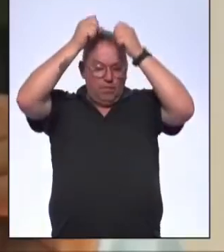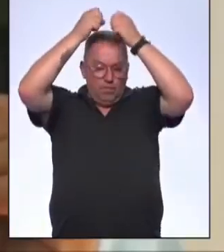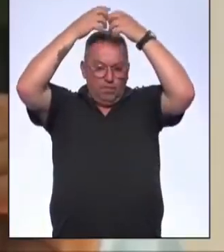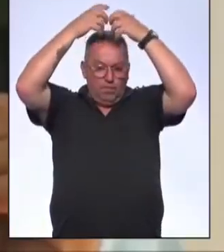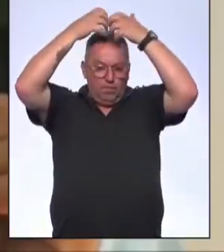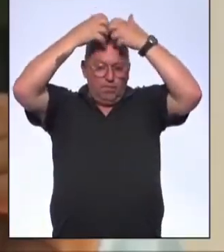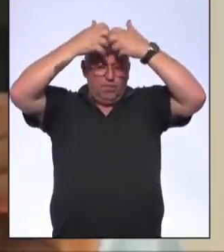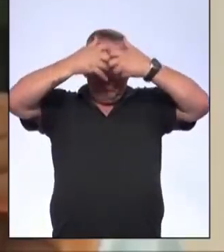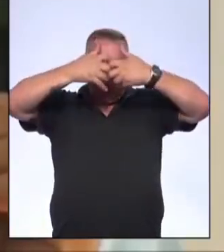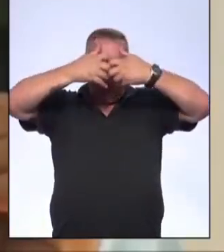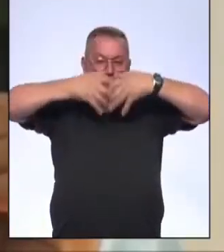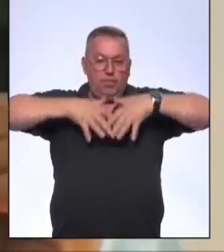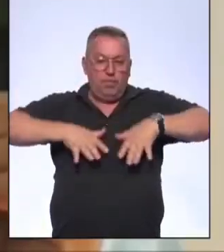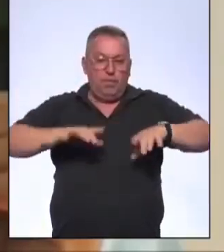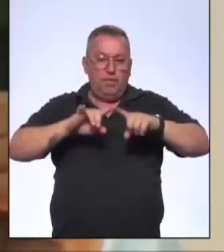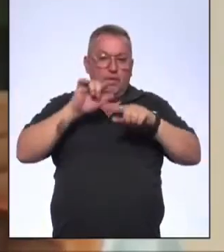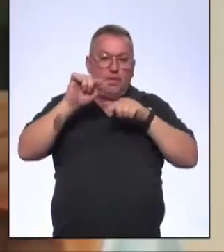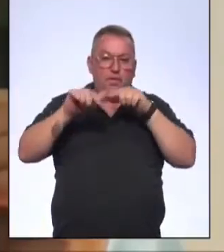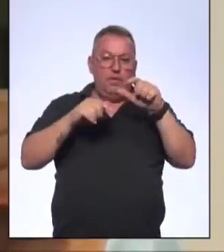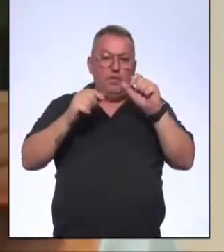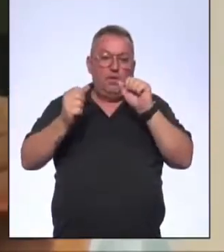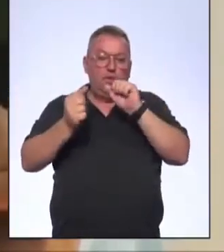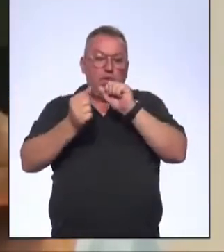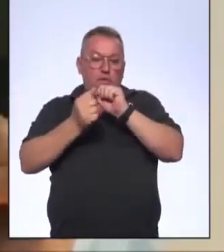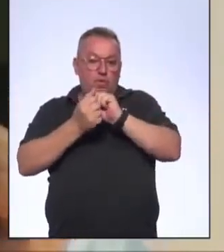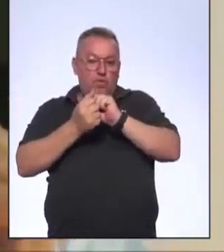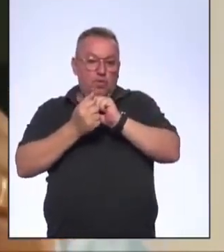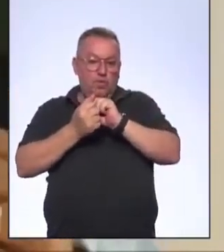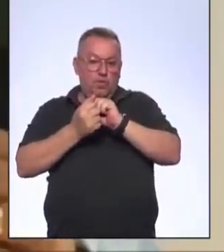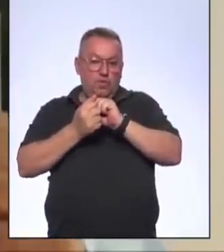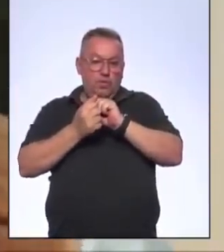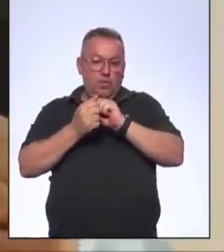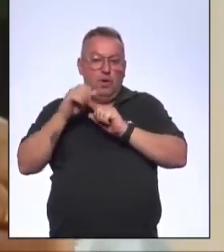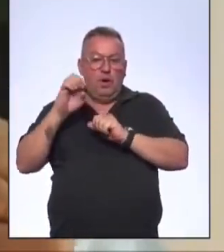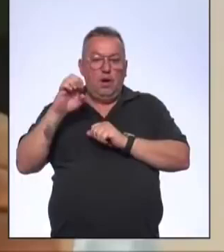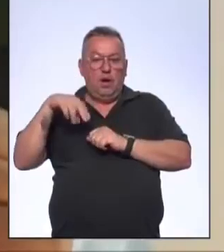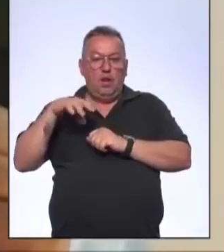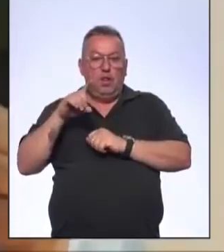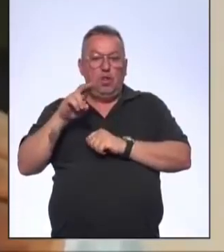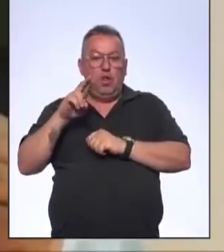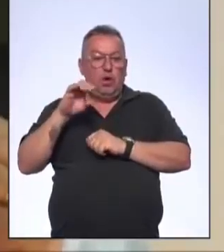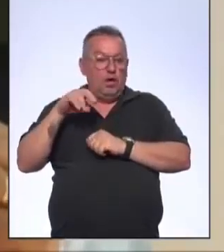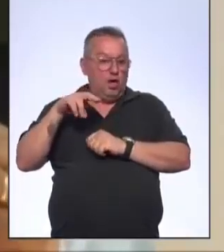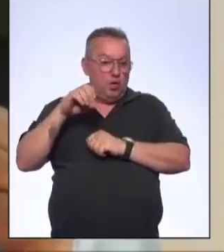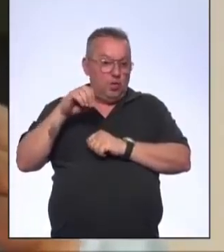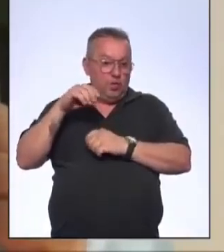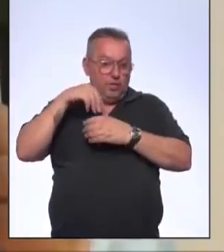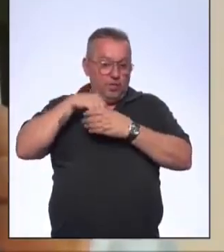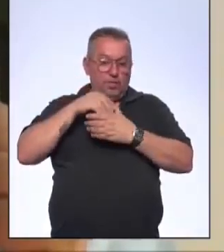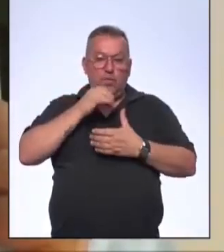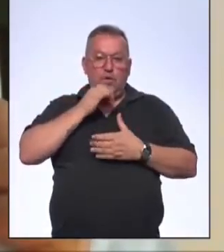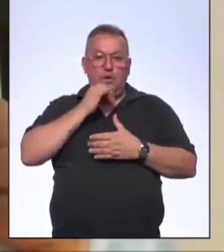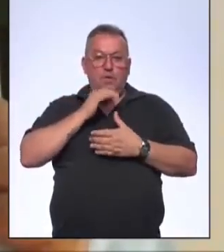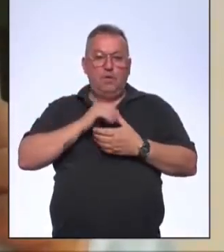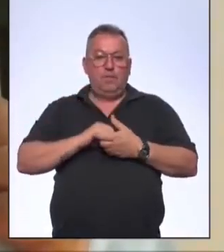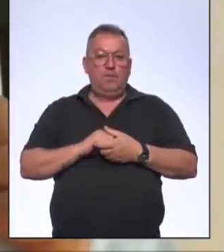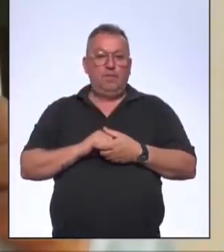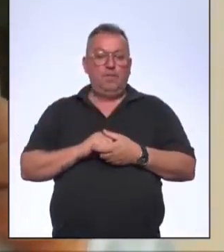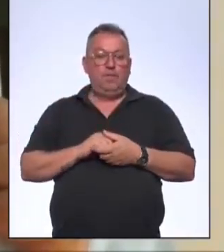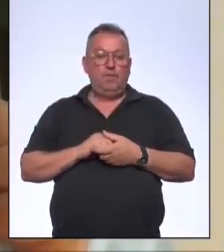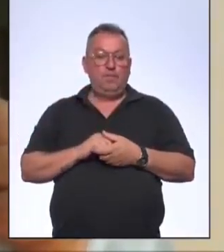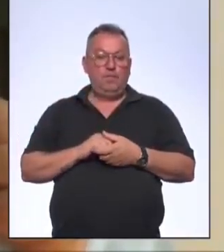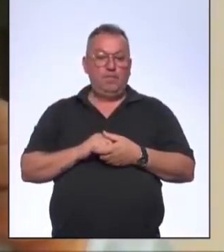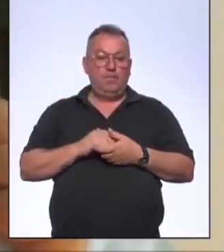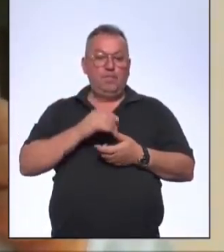né, trabalhando com o sistema endócrino. Por exemplo, vou dar um exemplo